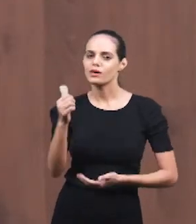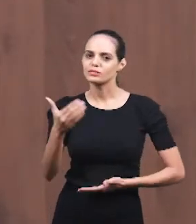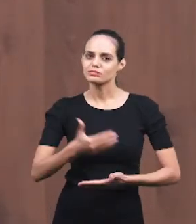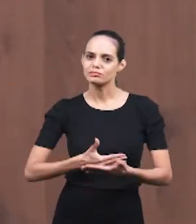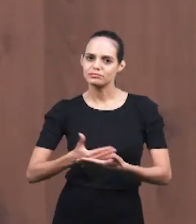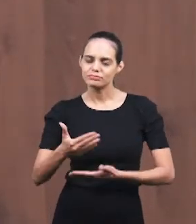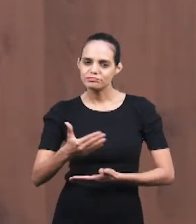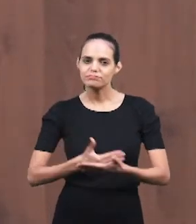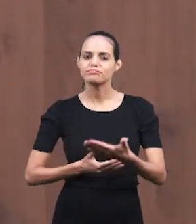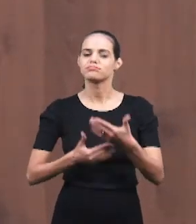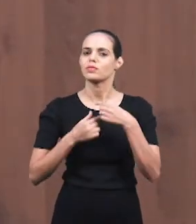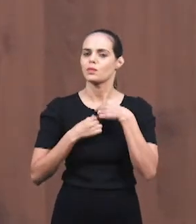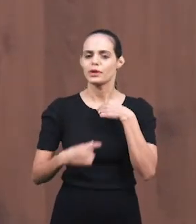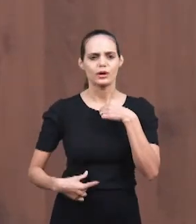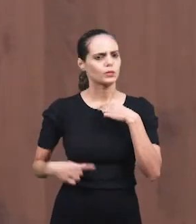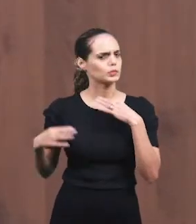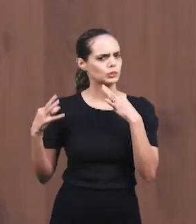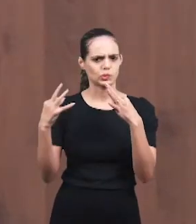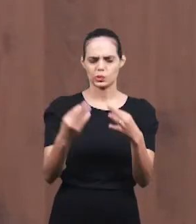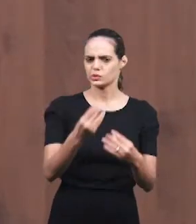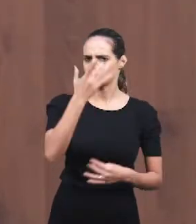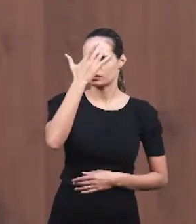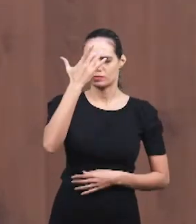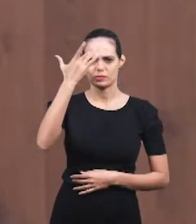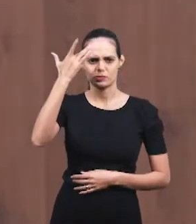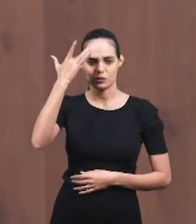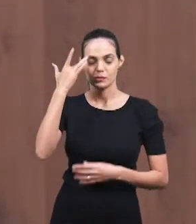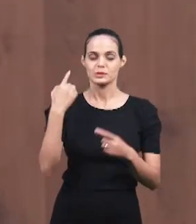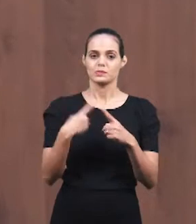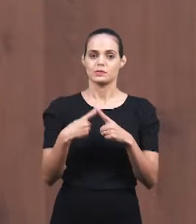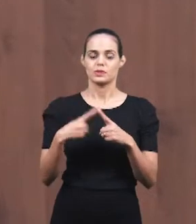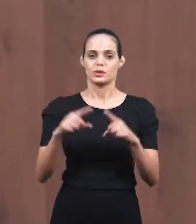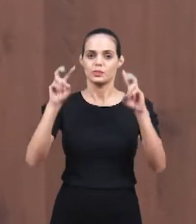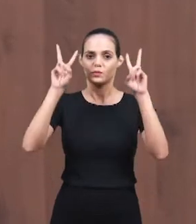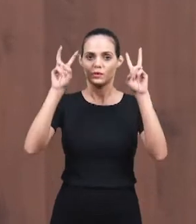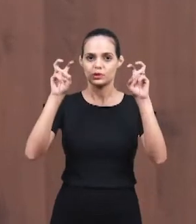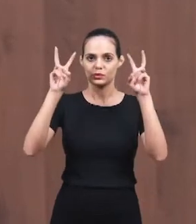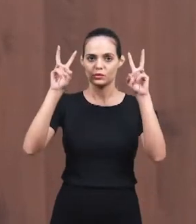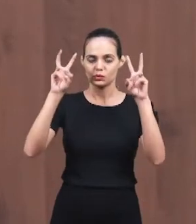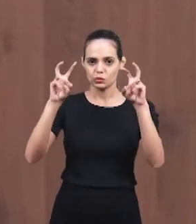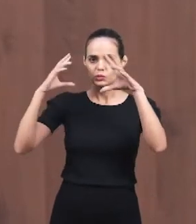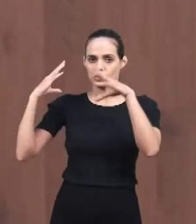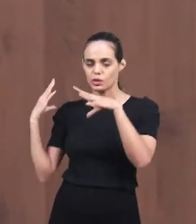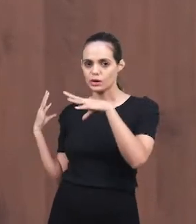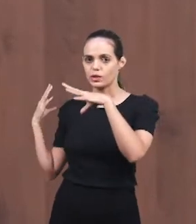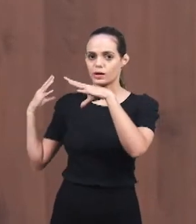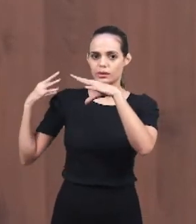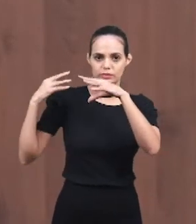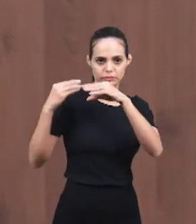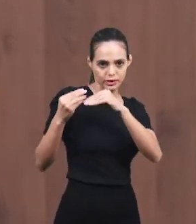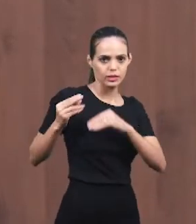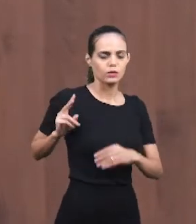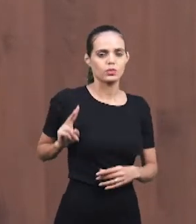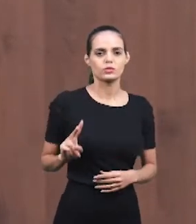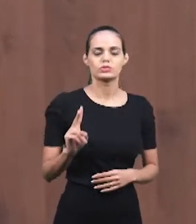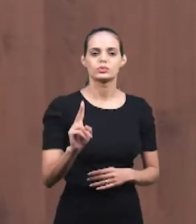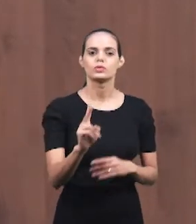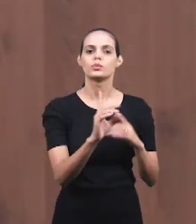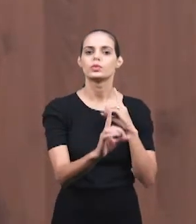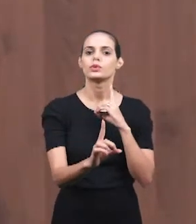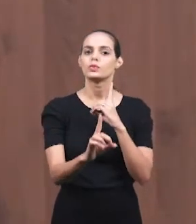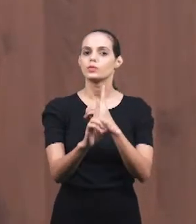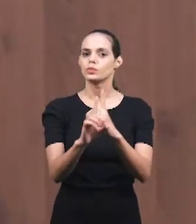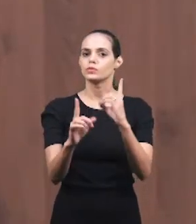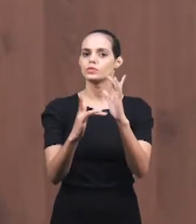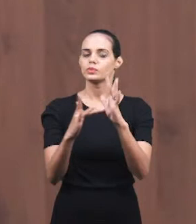por essas perguntas, porque o nosso assunto está dando hoje continuidade ao tema relacionado ao encontro do